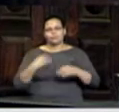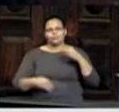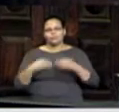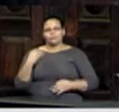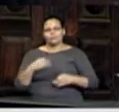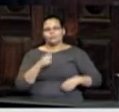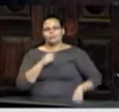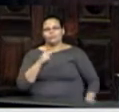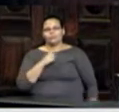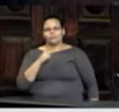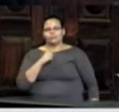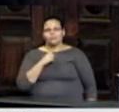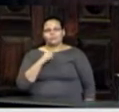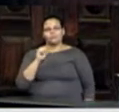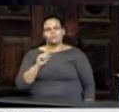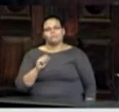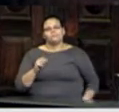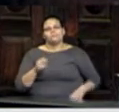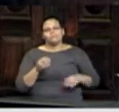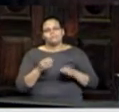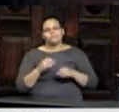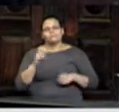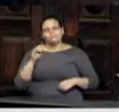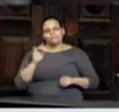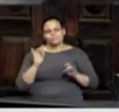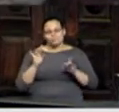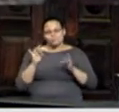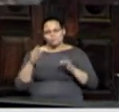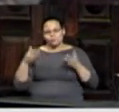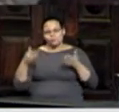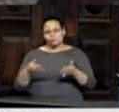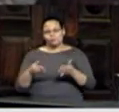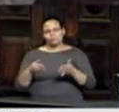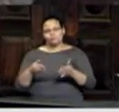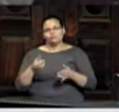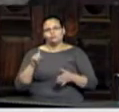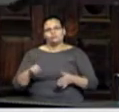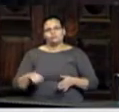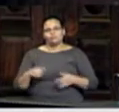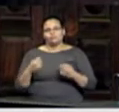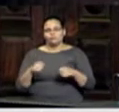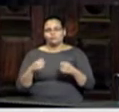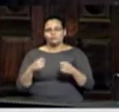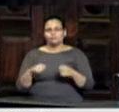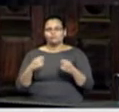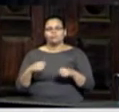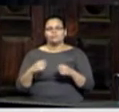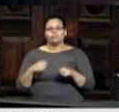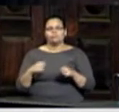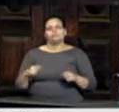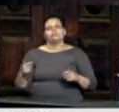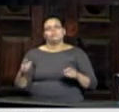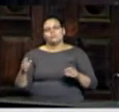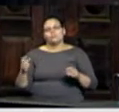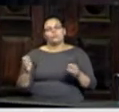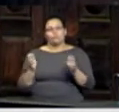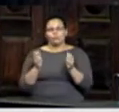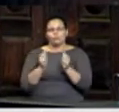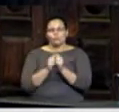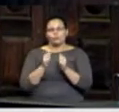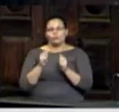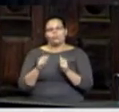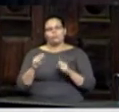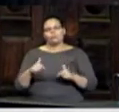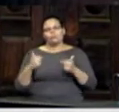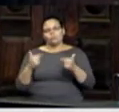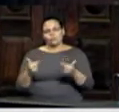tem que dispensar ostensiva prioridade às diligências necessárias e ao conjunto do mérito dessas